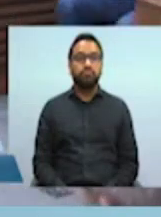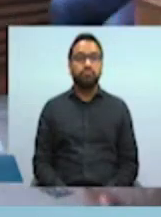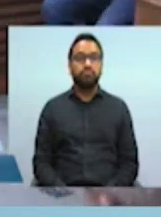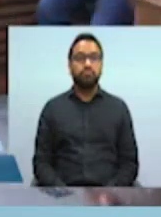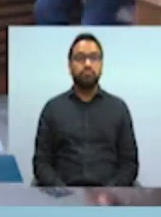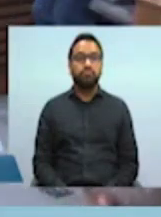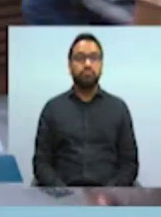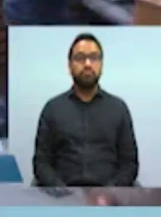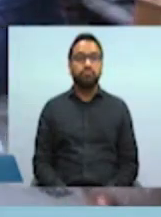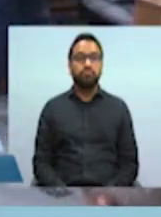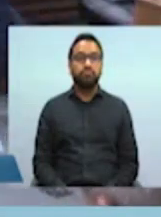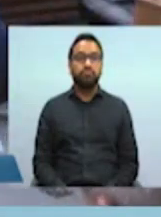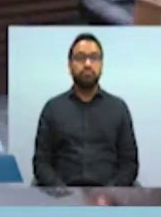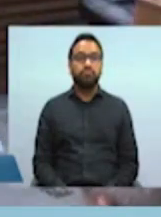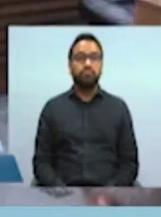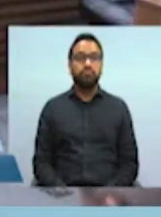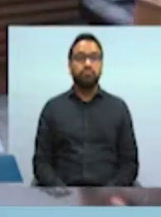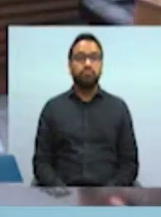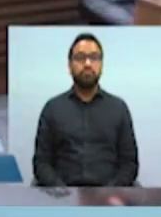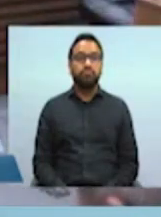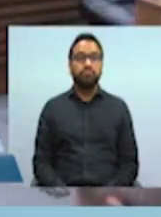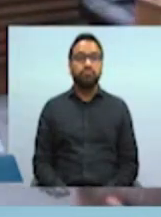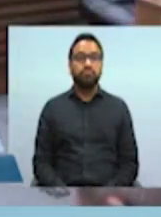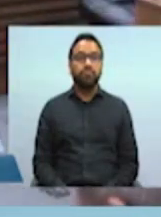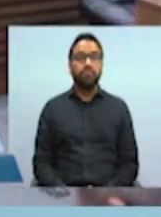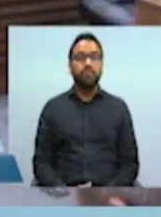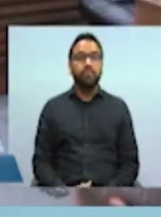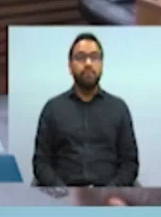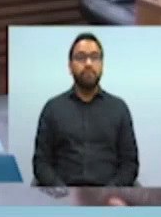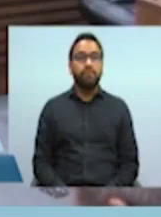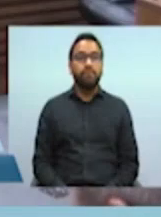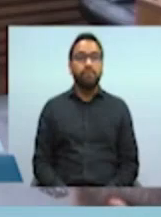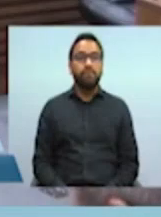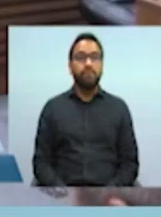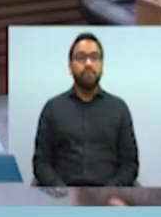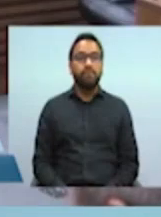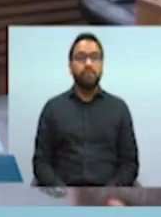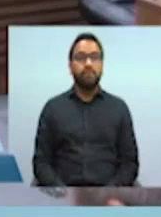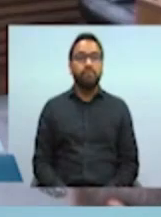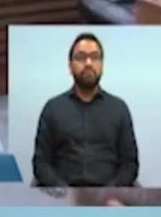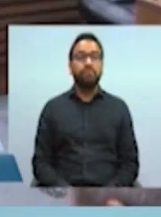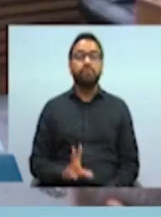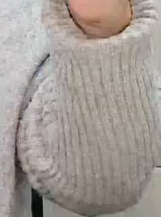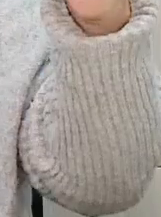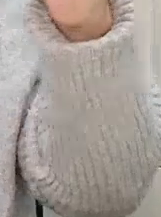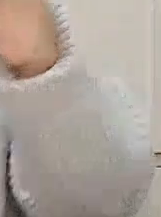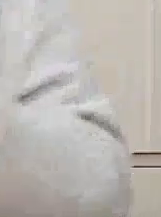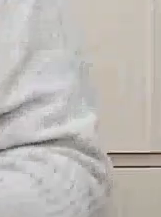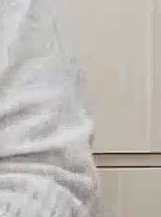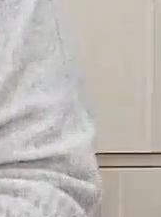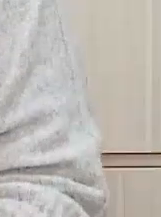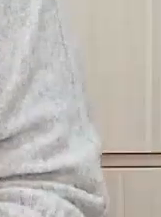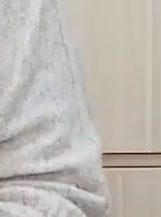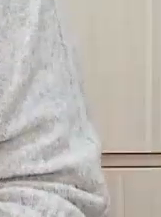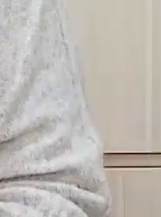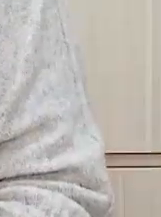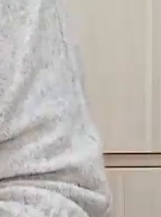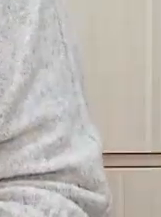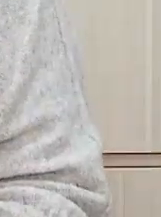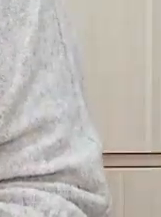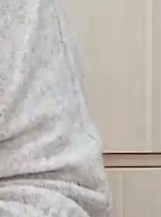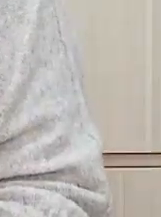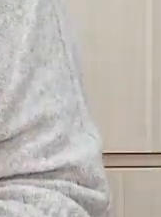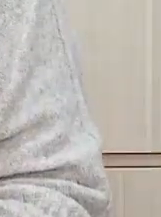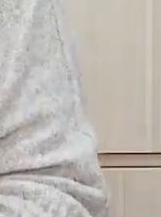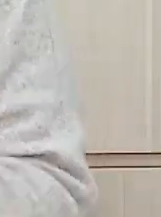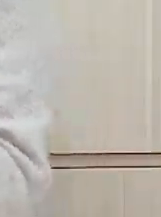insignificância. Senhora, se reserve a sua insignificância. A senhora pegue o microfone e a senhora fale no microfone. Os motivos das agressões